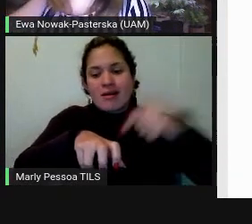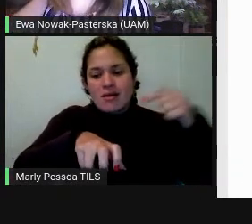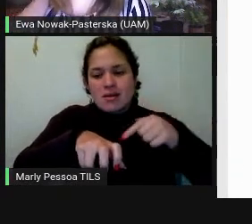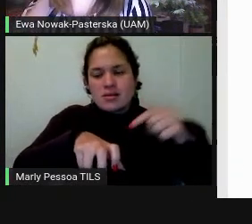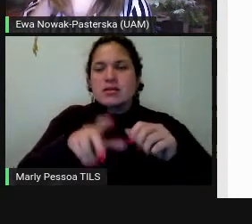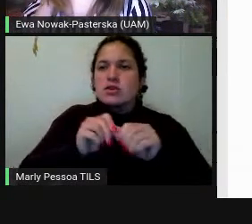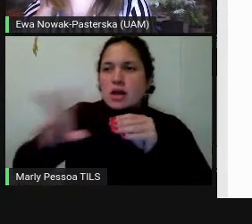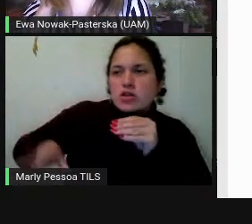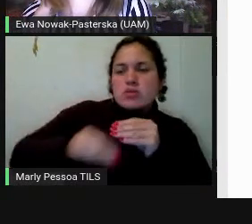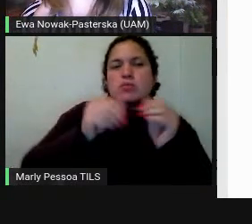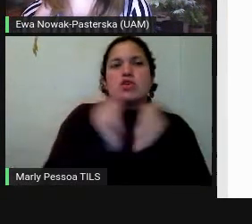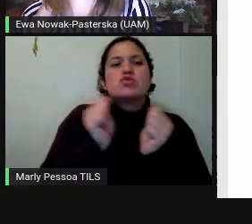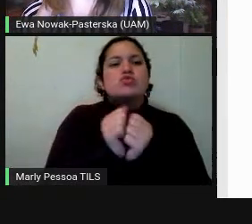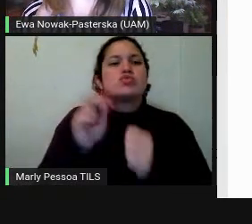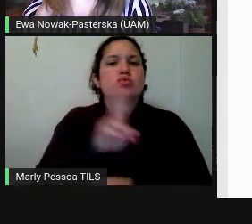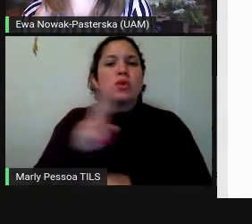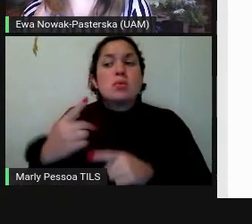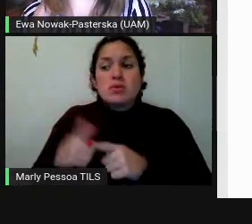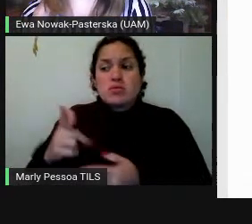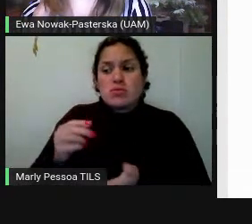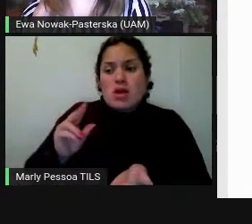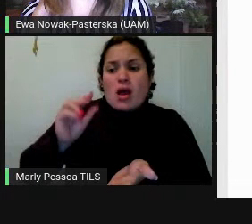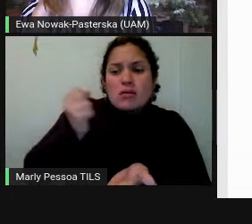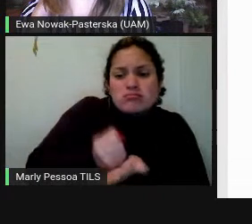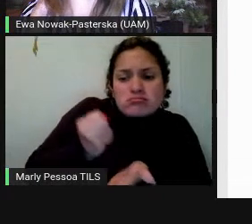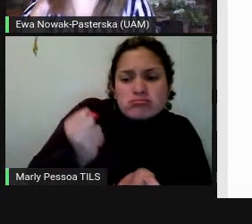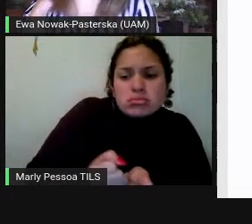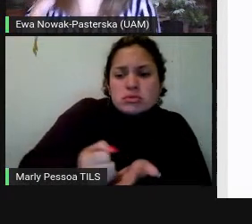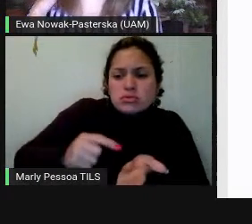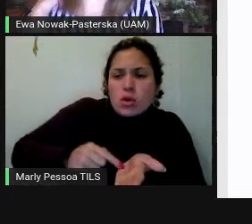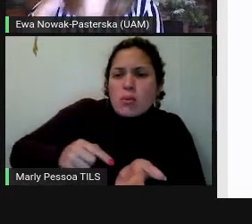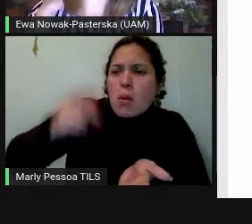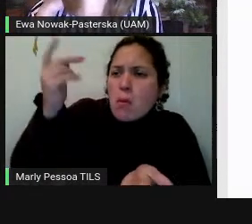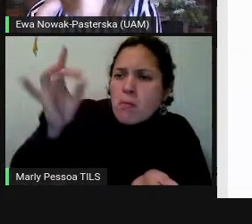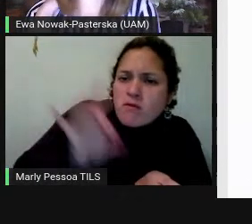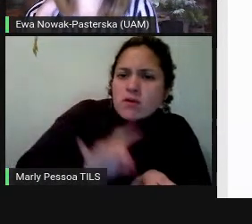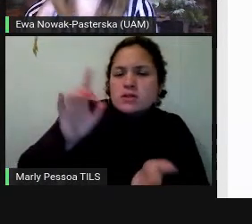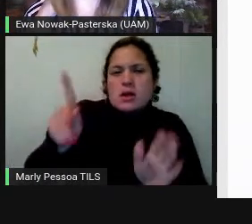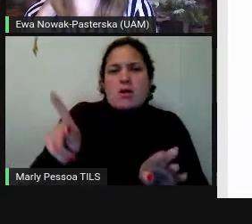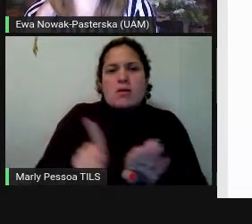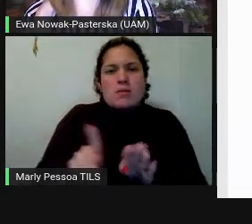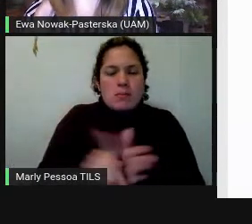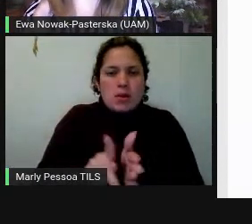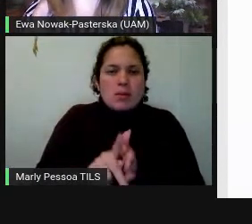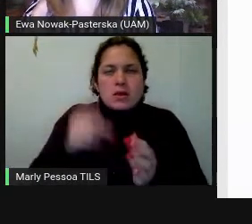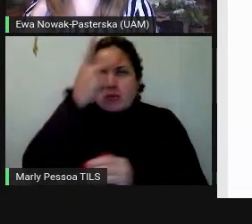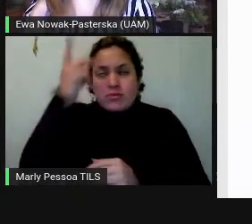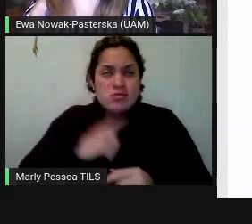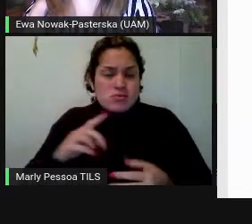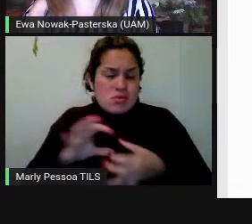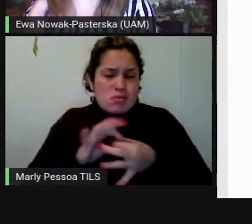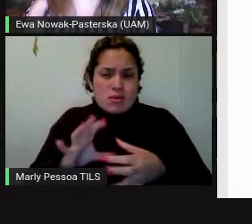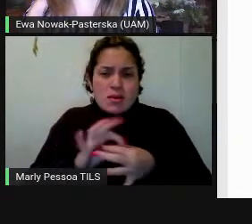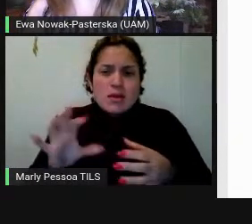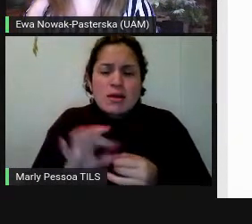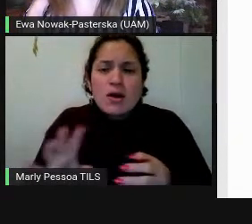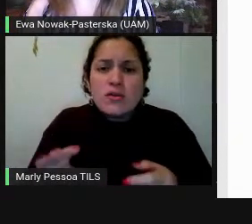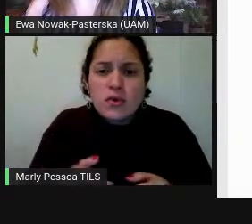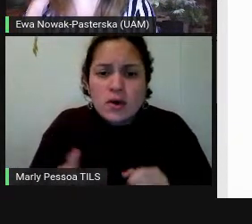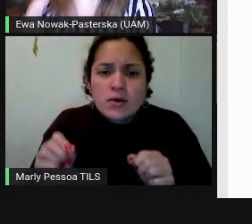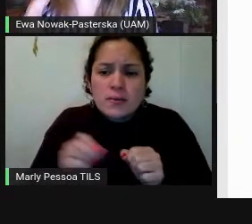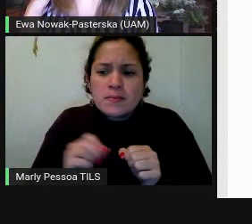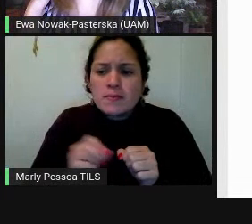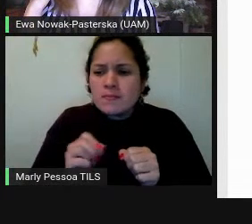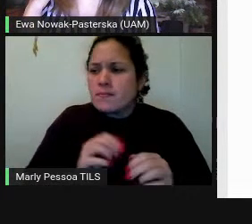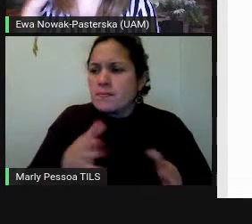pois não existia um registro oficial de sobrenomes. As pessoas tinham certa liberdade em criar e recriar